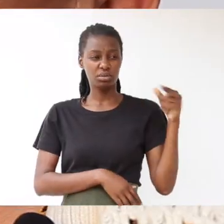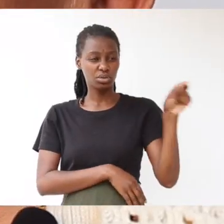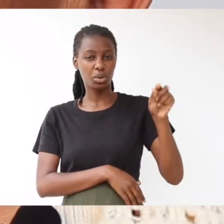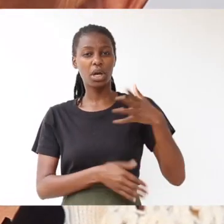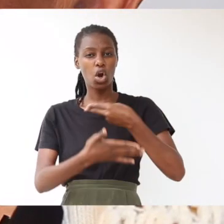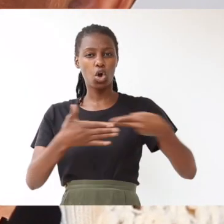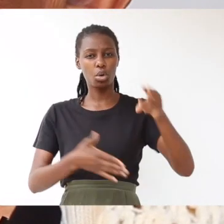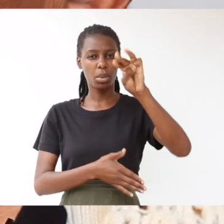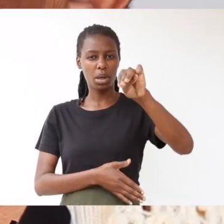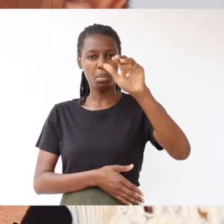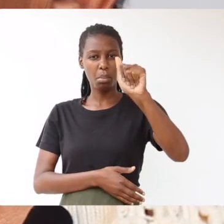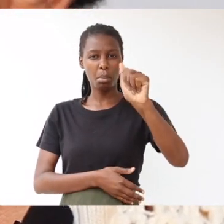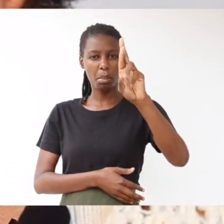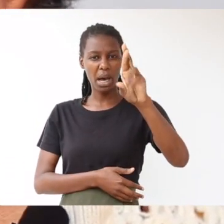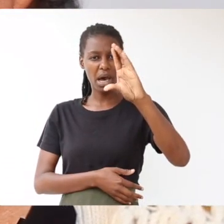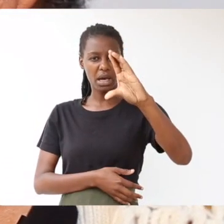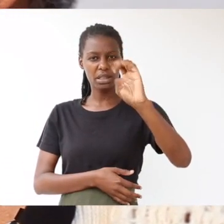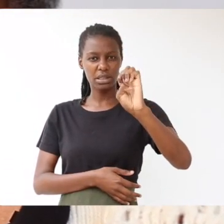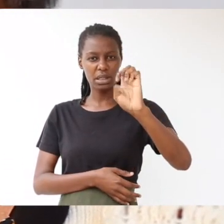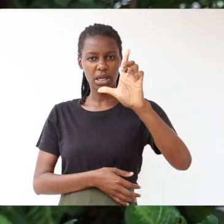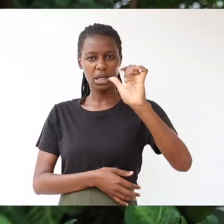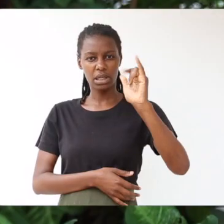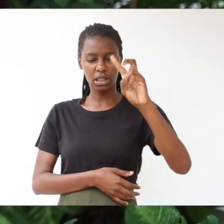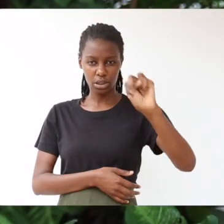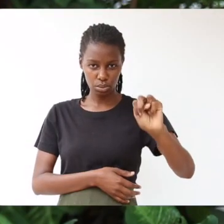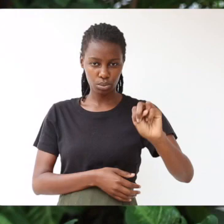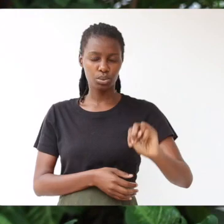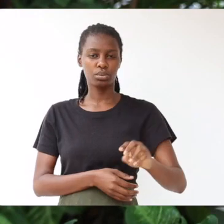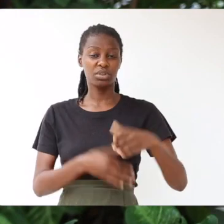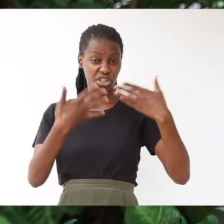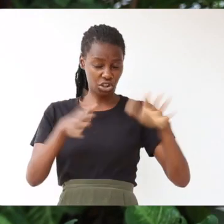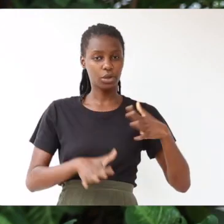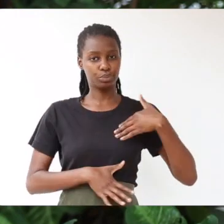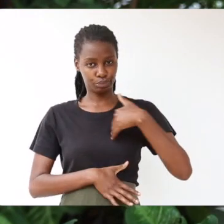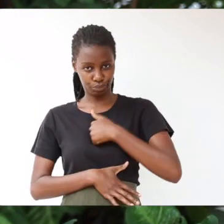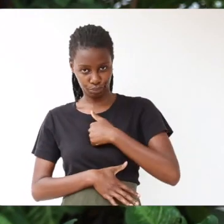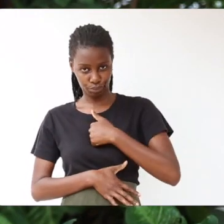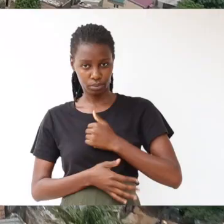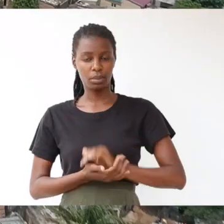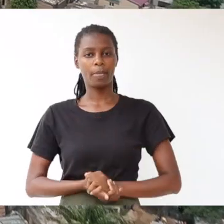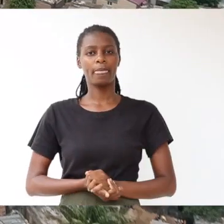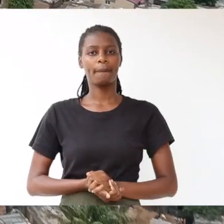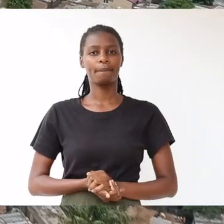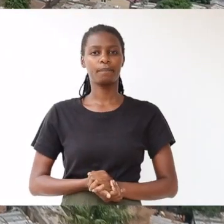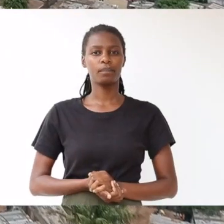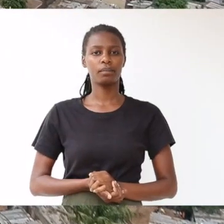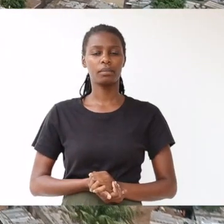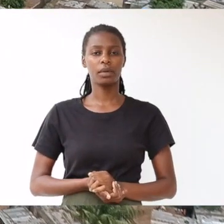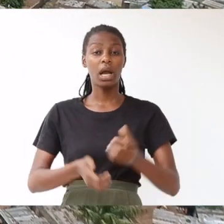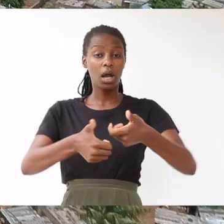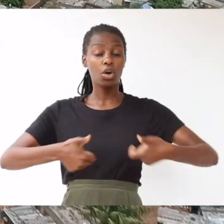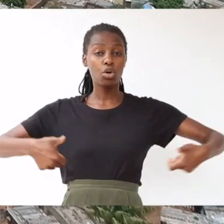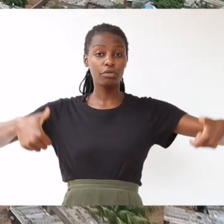o Dr. Marcelino Alexandre, que depois foi da Cruz Vermelha e também já faleceu. A Conferência